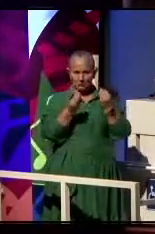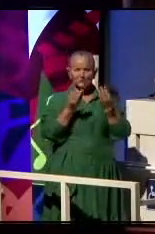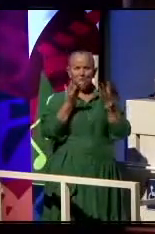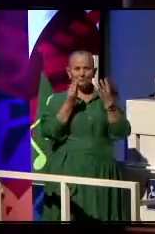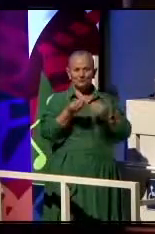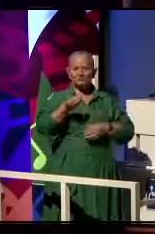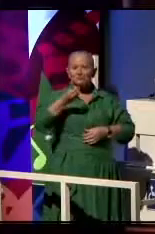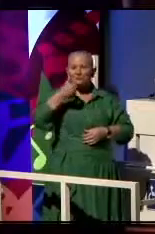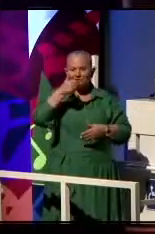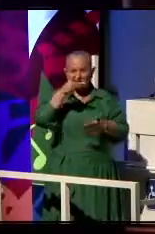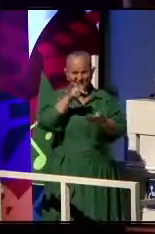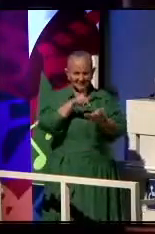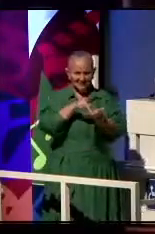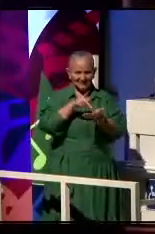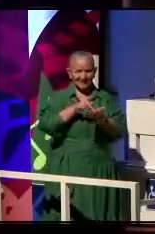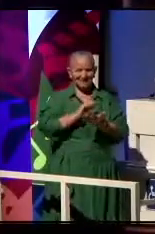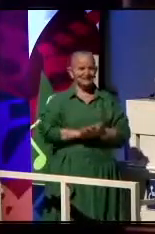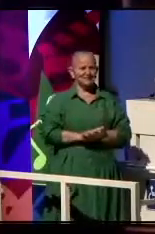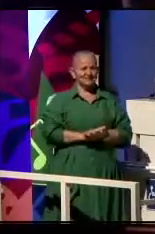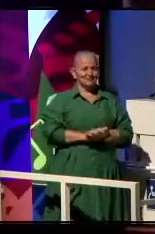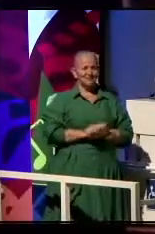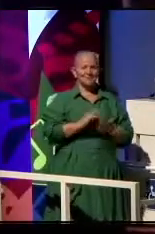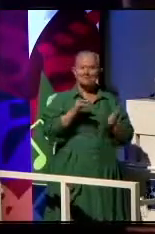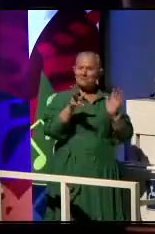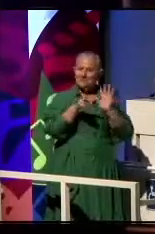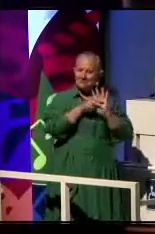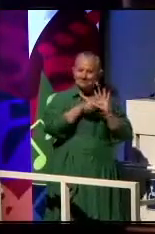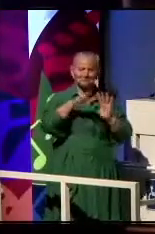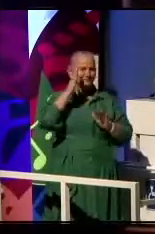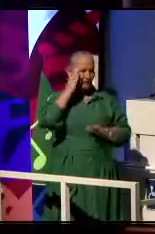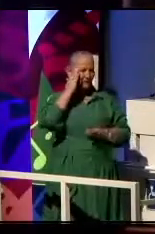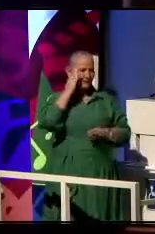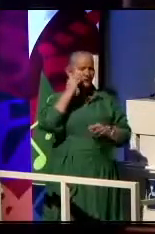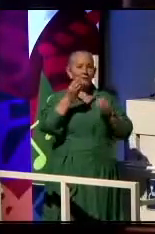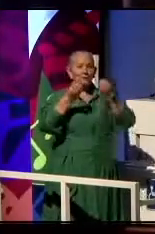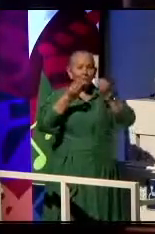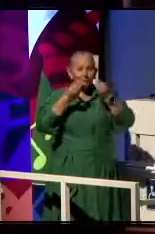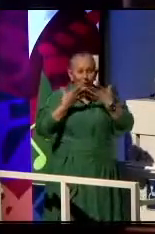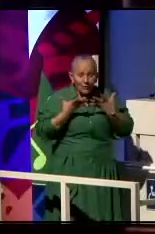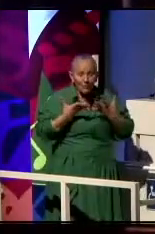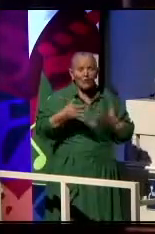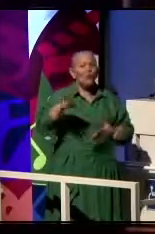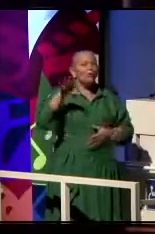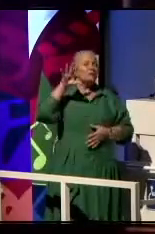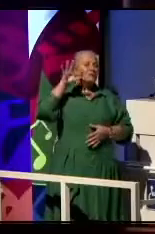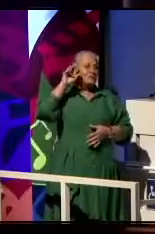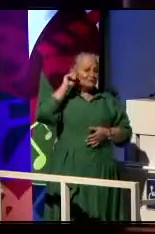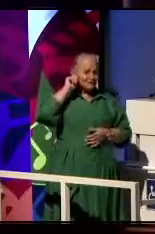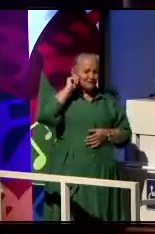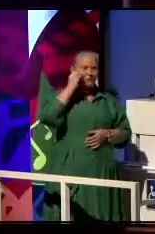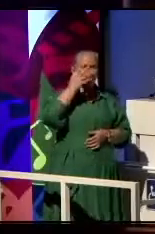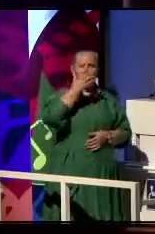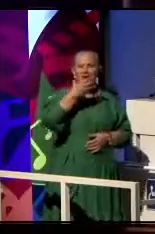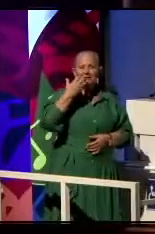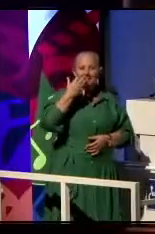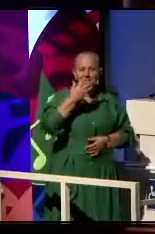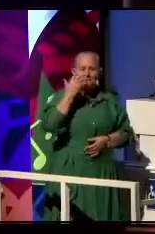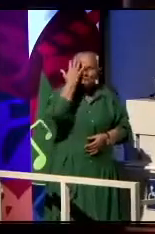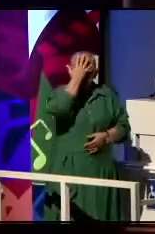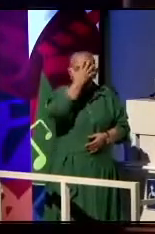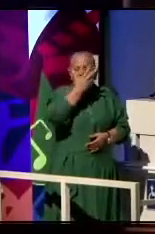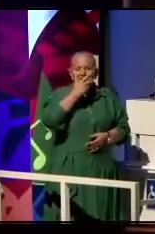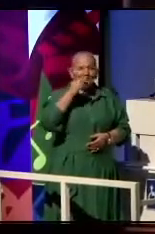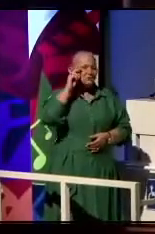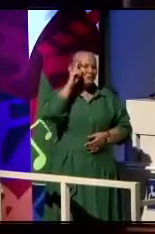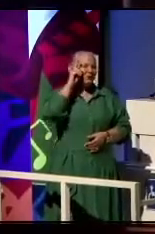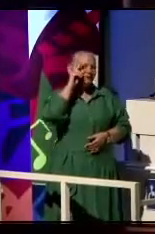é muito bom. Apesar de saber dessas histórias todas, é bom ouvir, entendeu? É como se ouvir um disco bom, uma música boa. Né? A história é uma